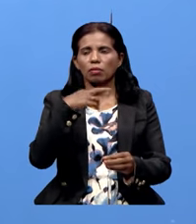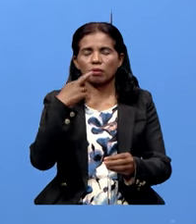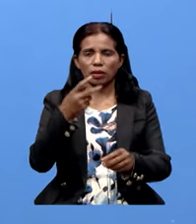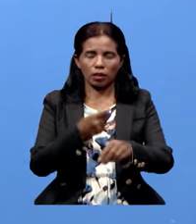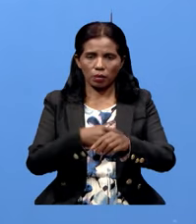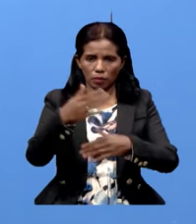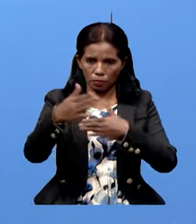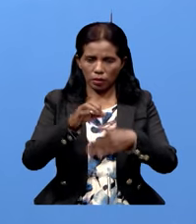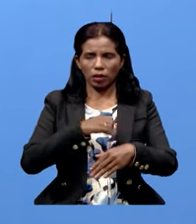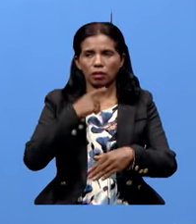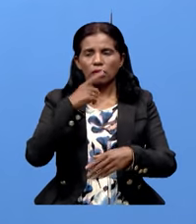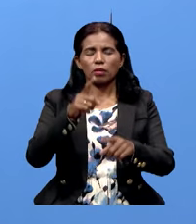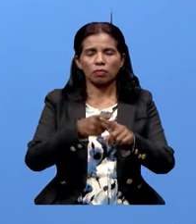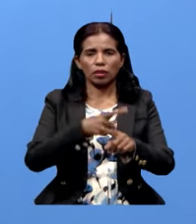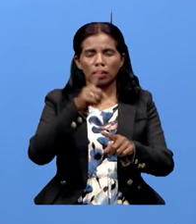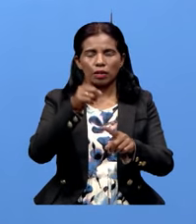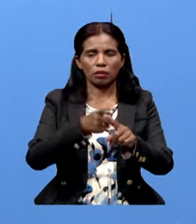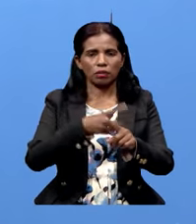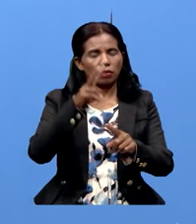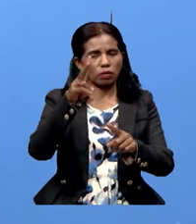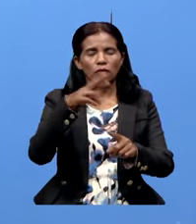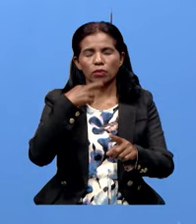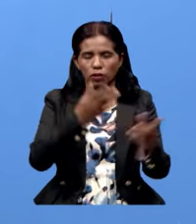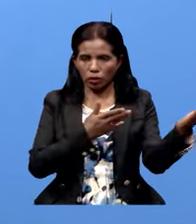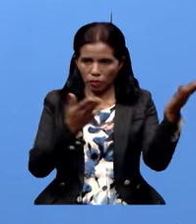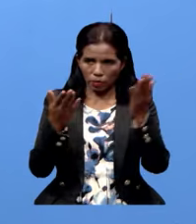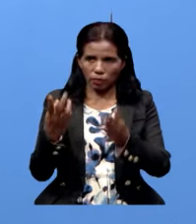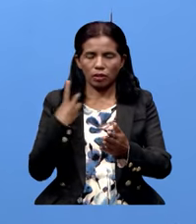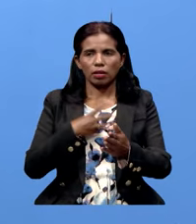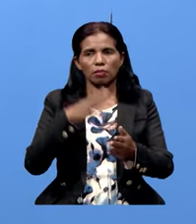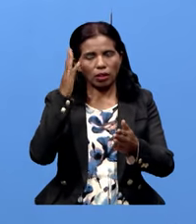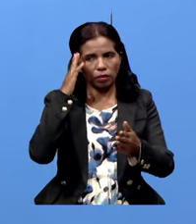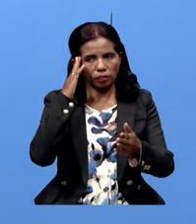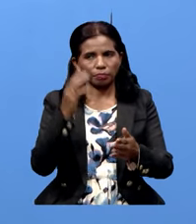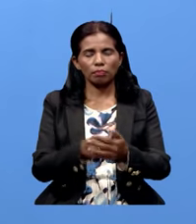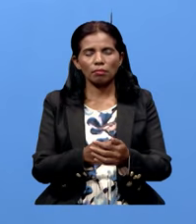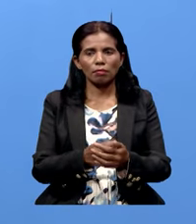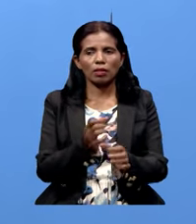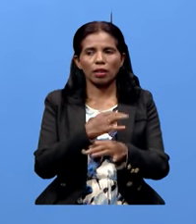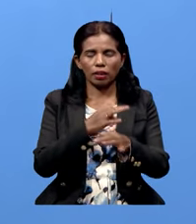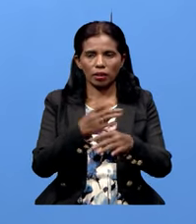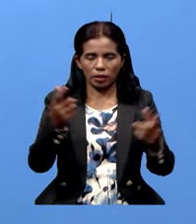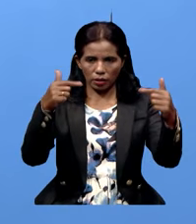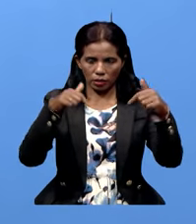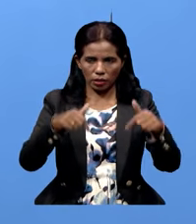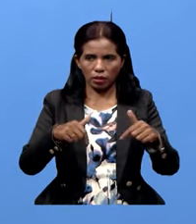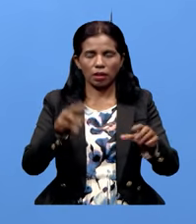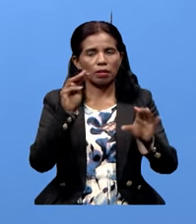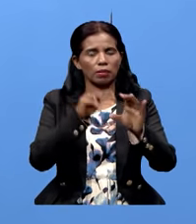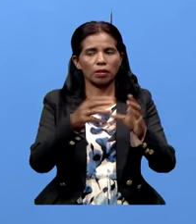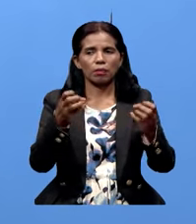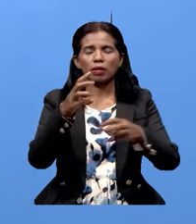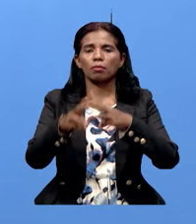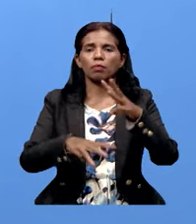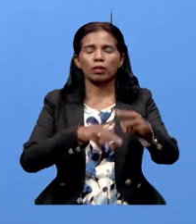bara kan sona de ambele fulanda fulan rone fos tona. Quando fos tona e tebel hatene kata normalização ne simai. Intervenção marcado bara ke